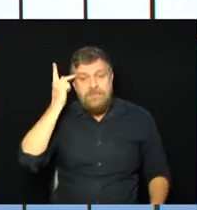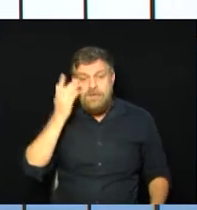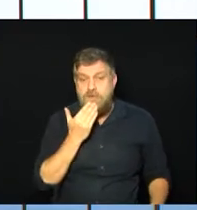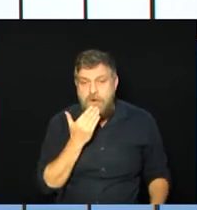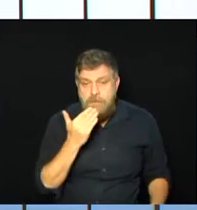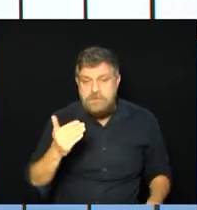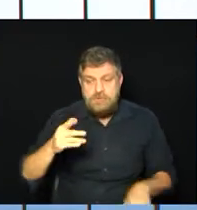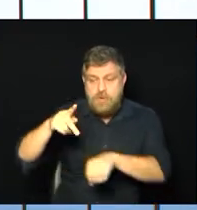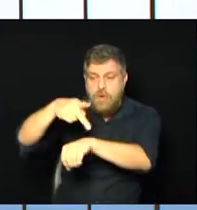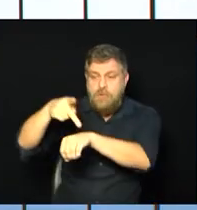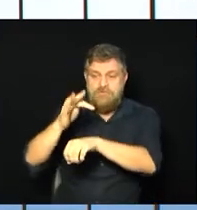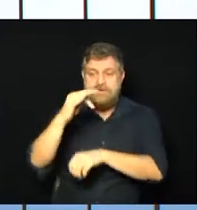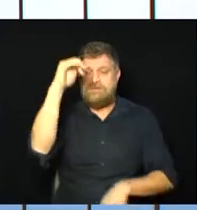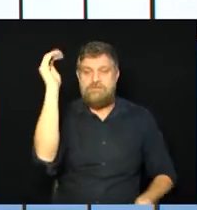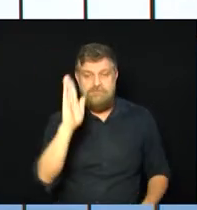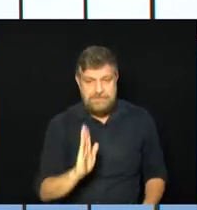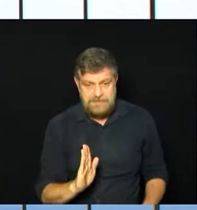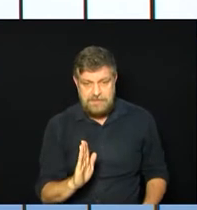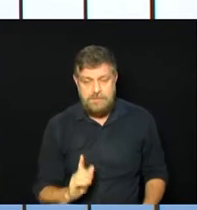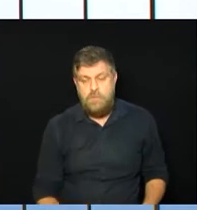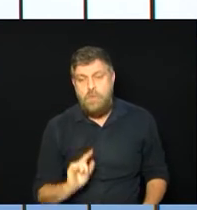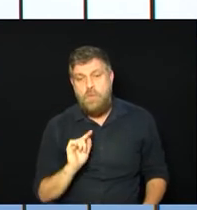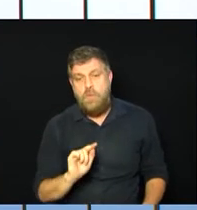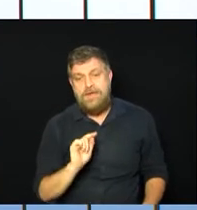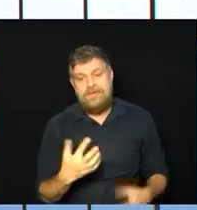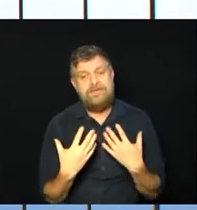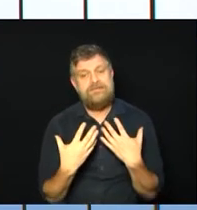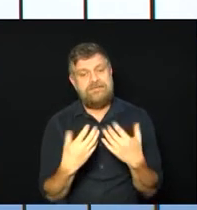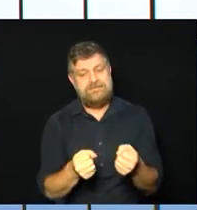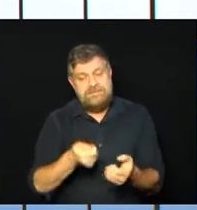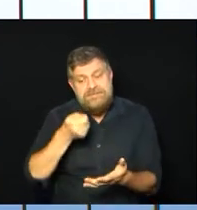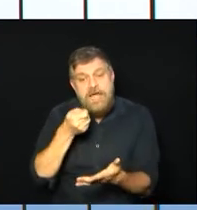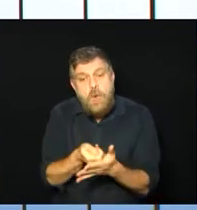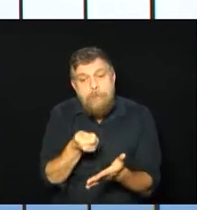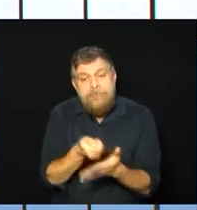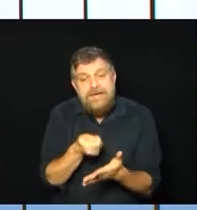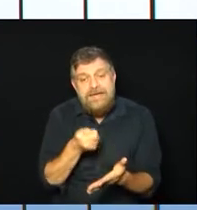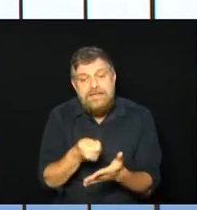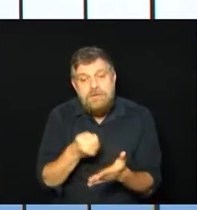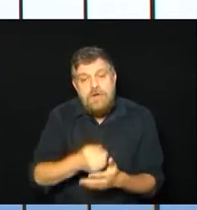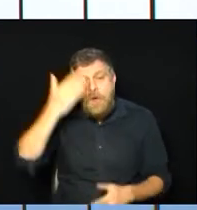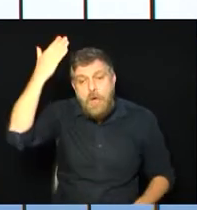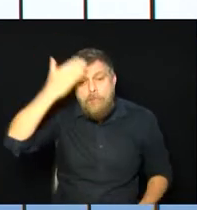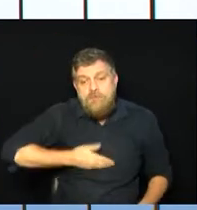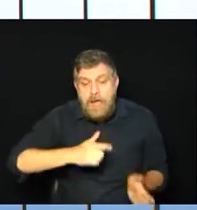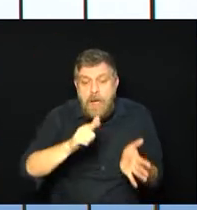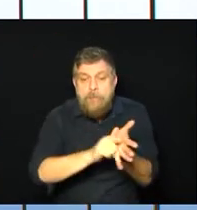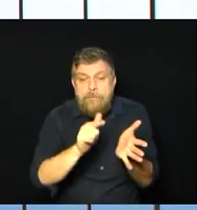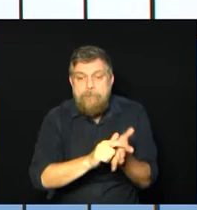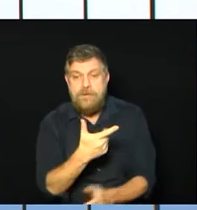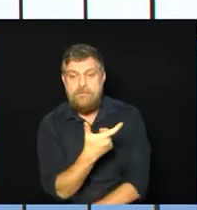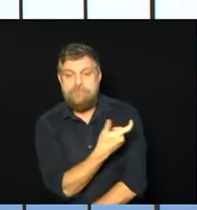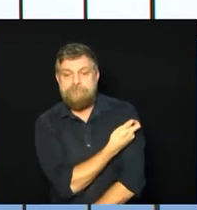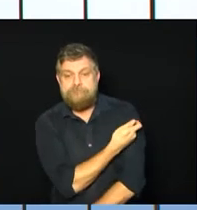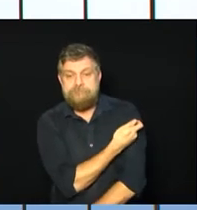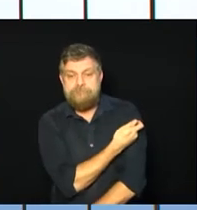ao governo federal que adote a obrigatoriedade da apresentação do comprovante de vacinação